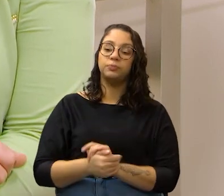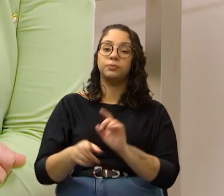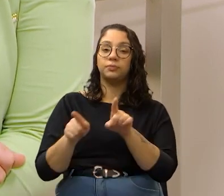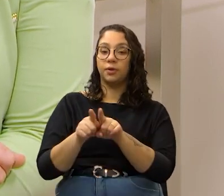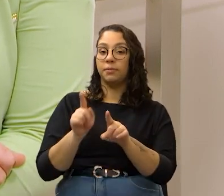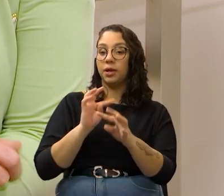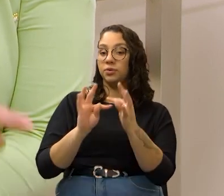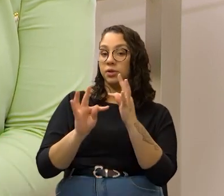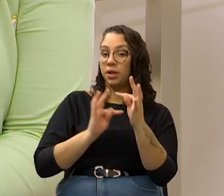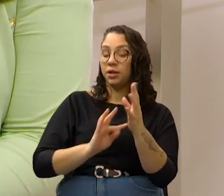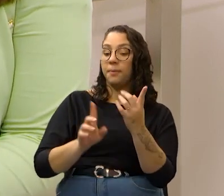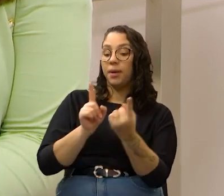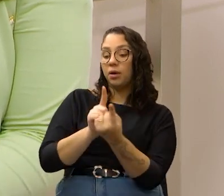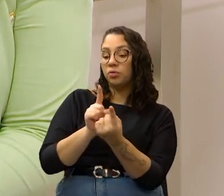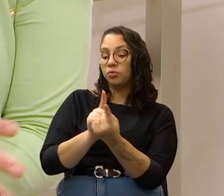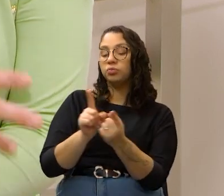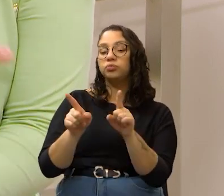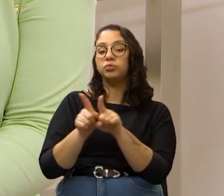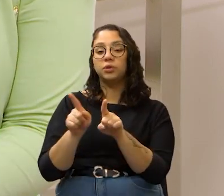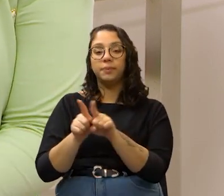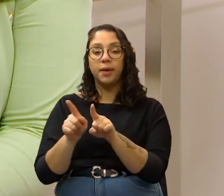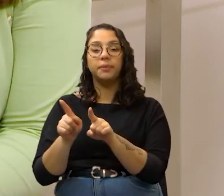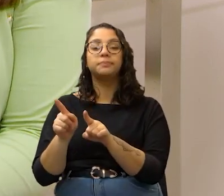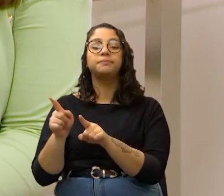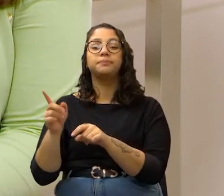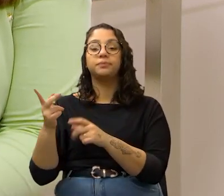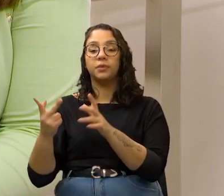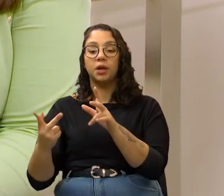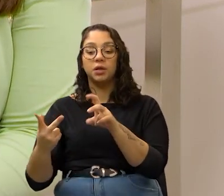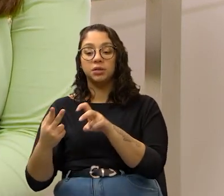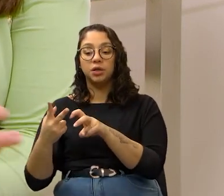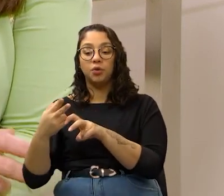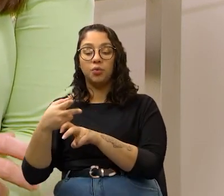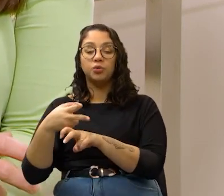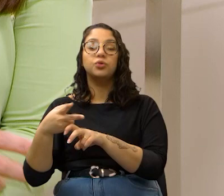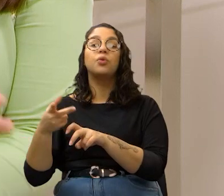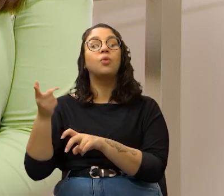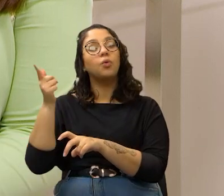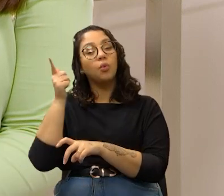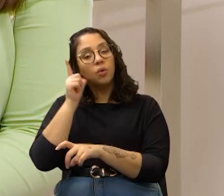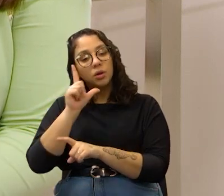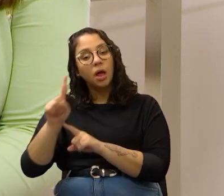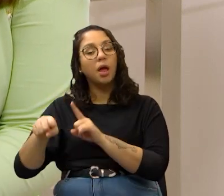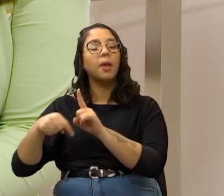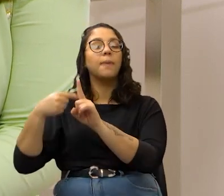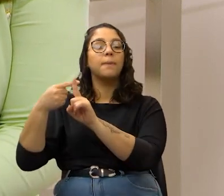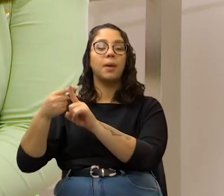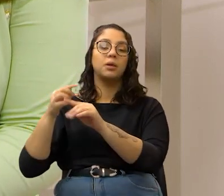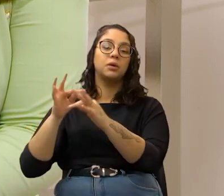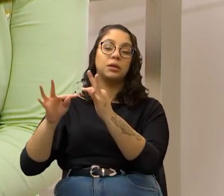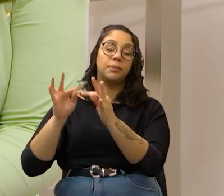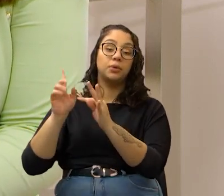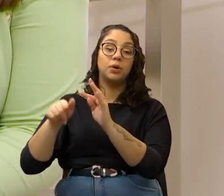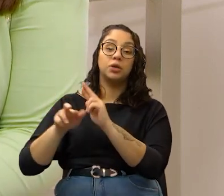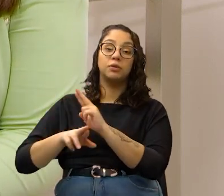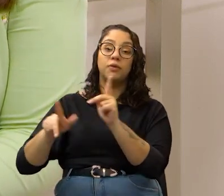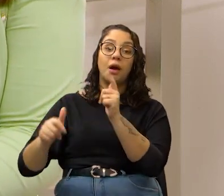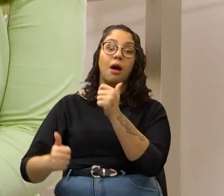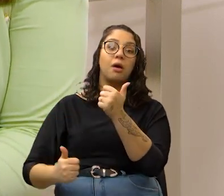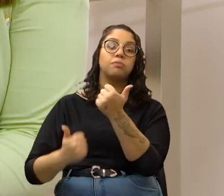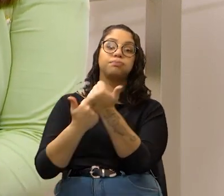disponível. Além do tratamento clínico, além da abordagem cirúrgica, a gente ainda consegue esse